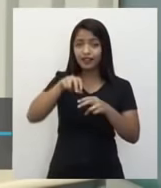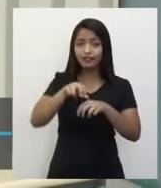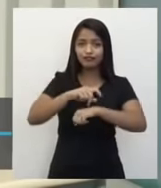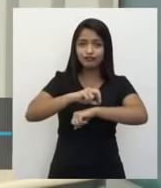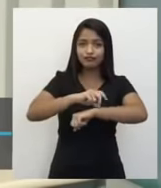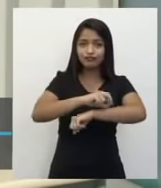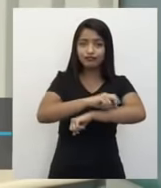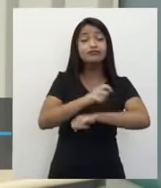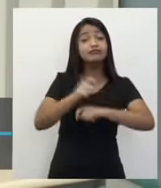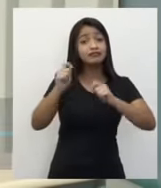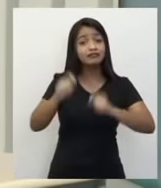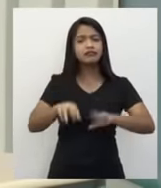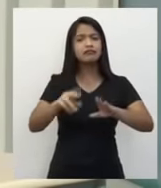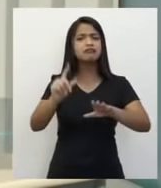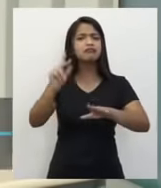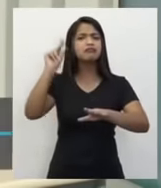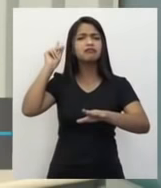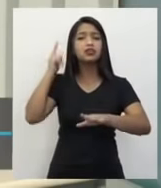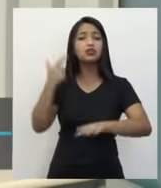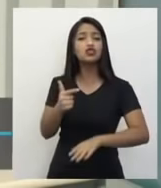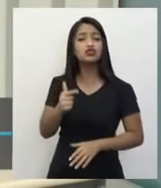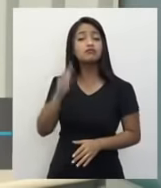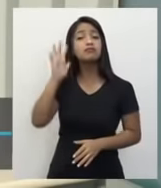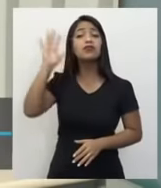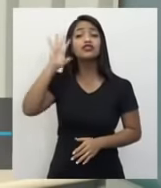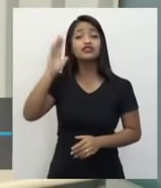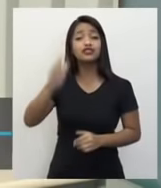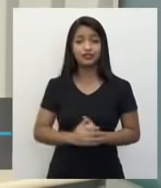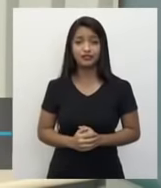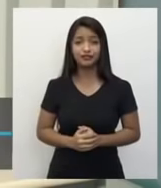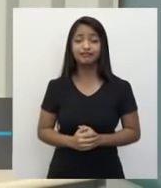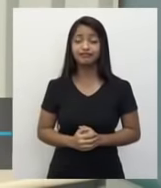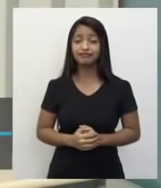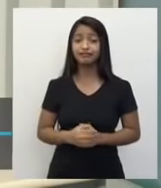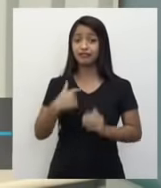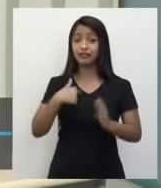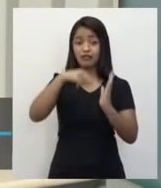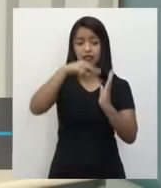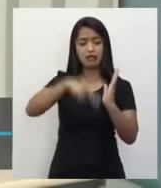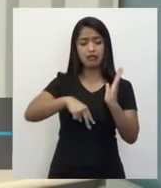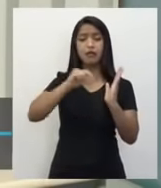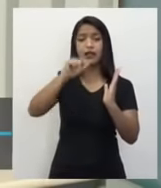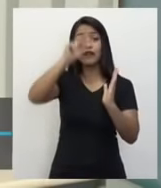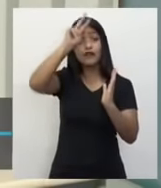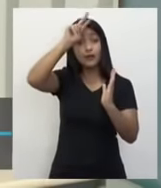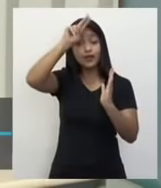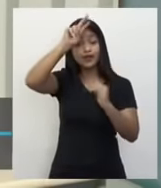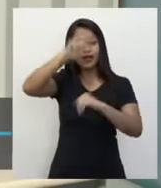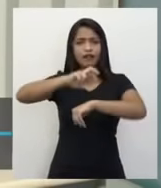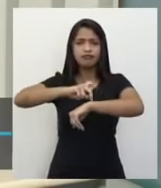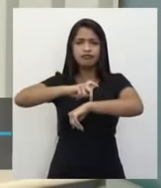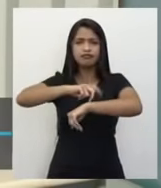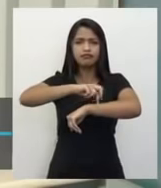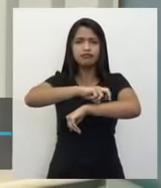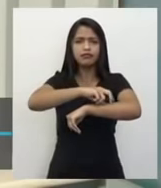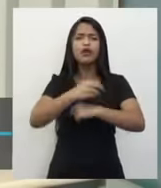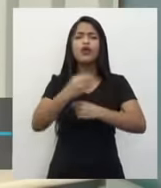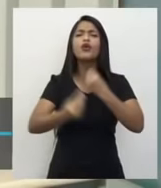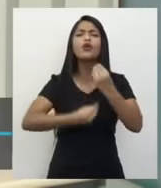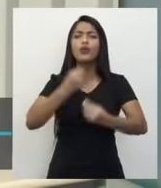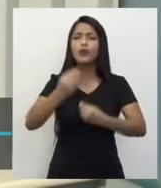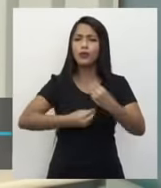imagina antigamente que não tinha isso? Eu li em algum momento que para fazer formiga andando, eles dissolviam